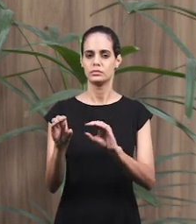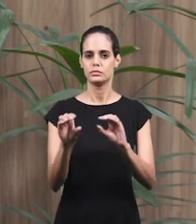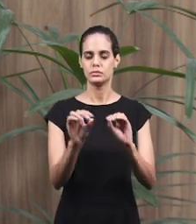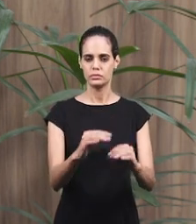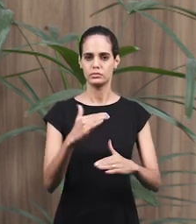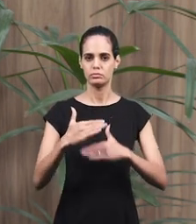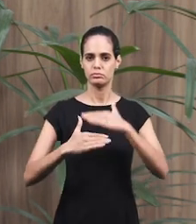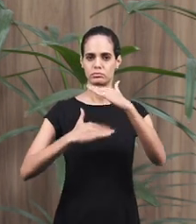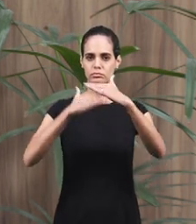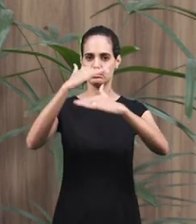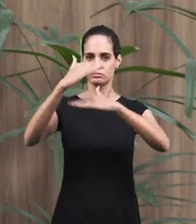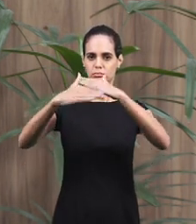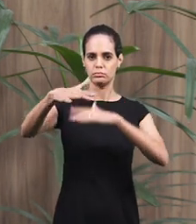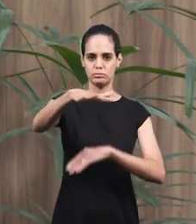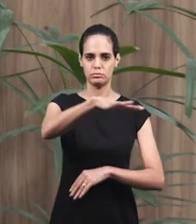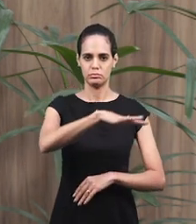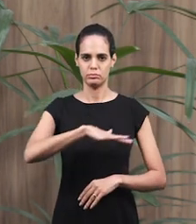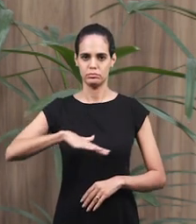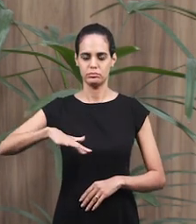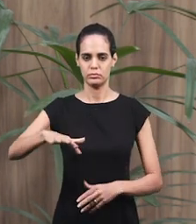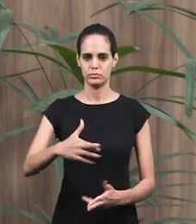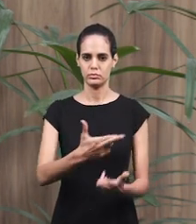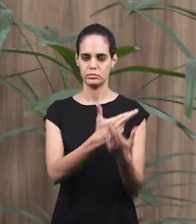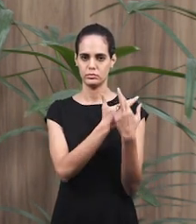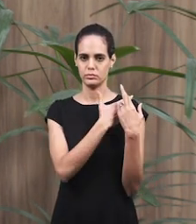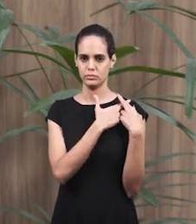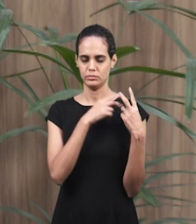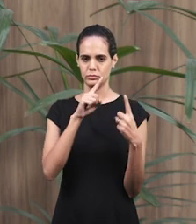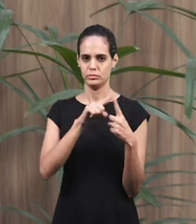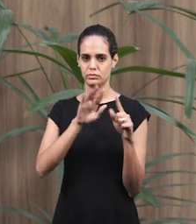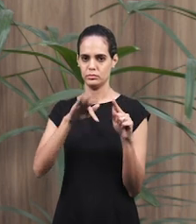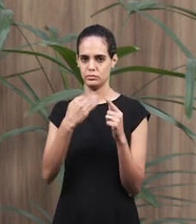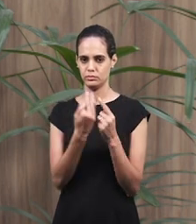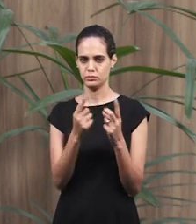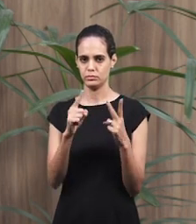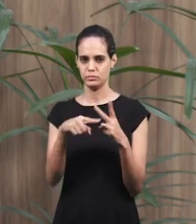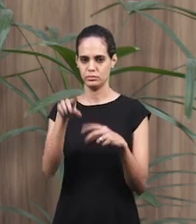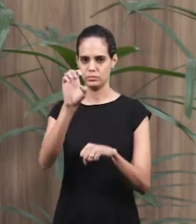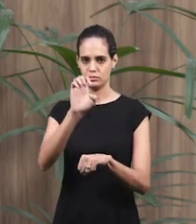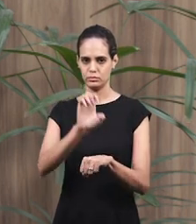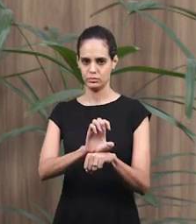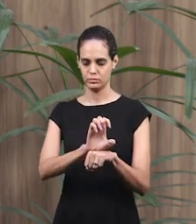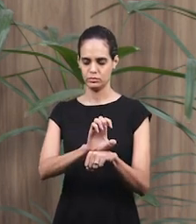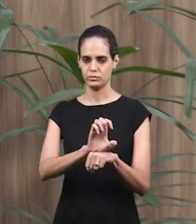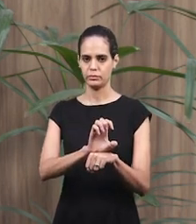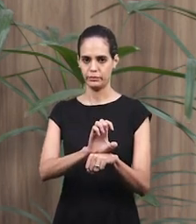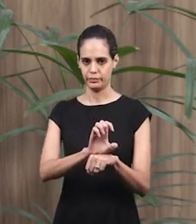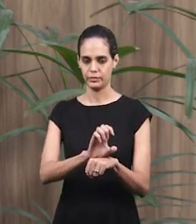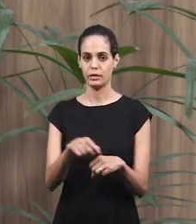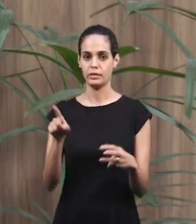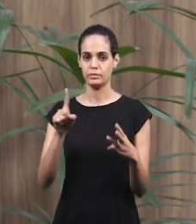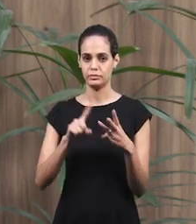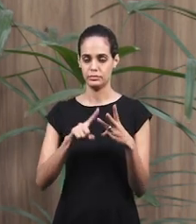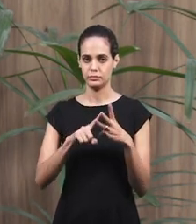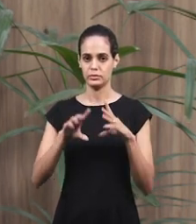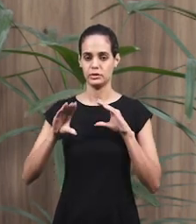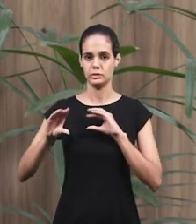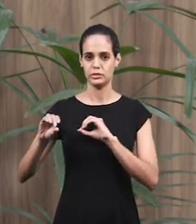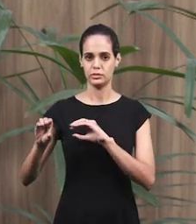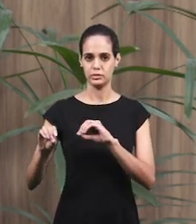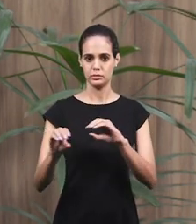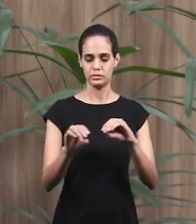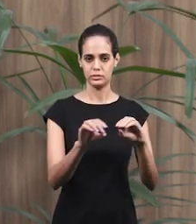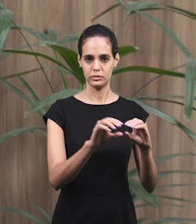educação como um processo amplo de responsabilidade da família e do Estado. E a